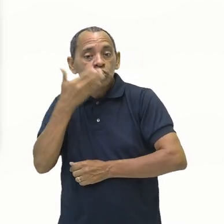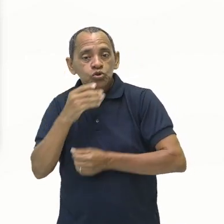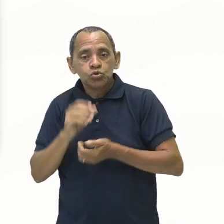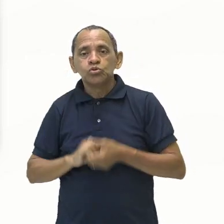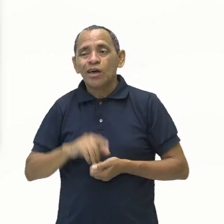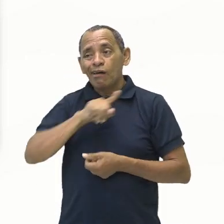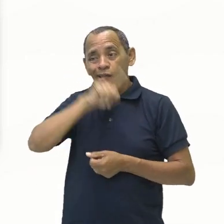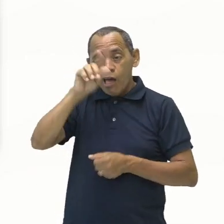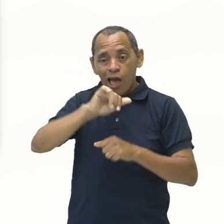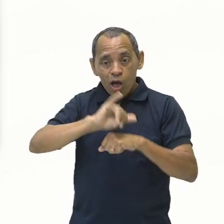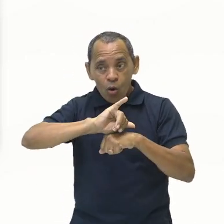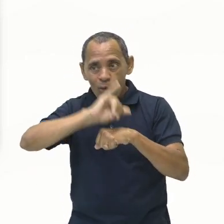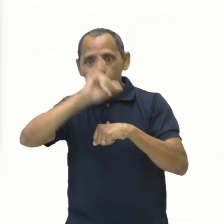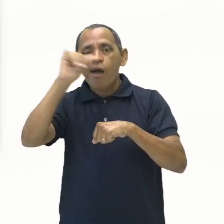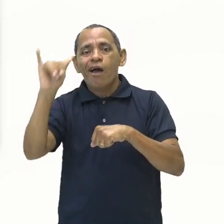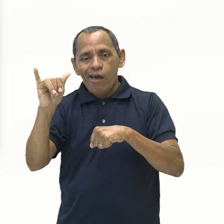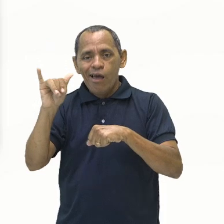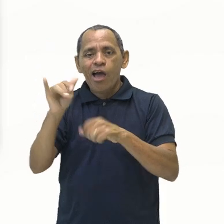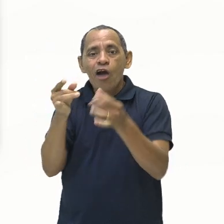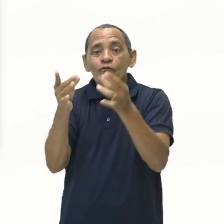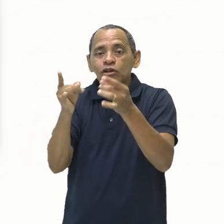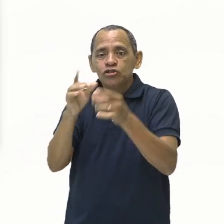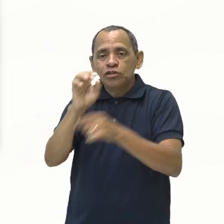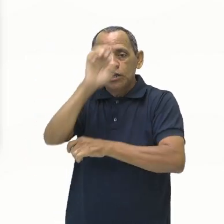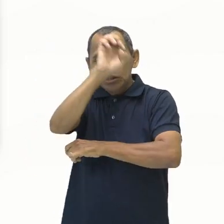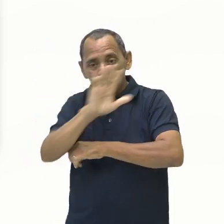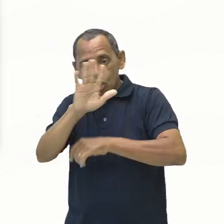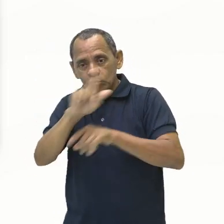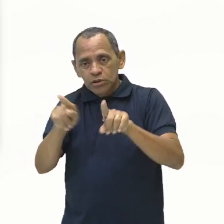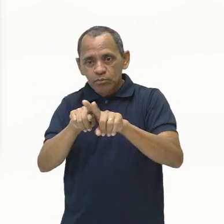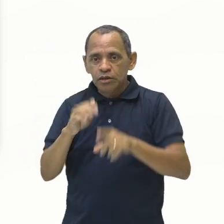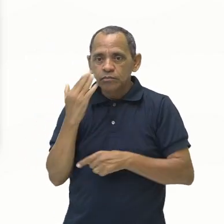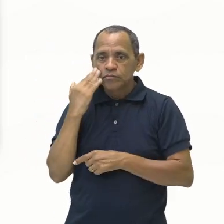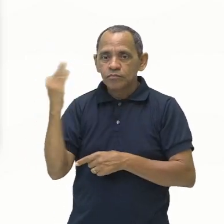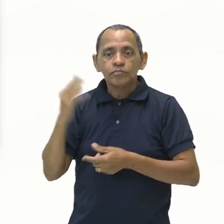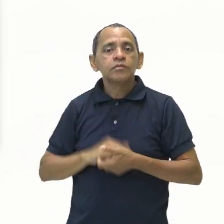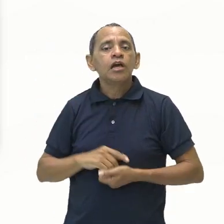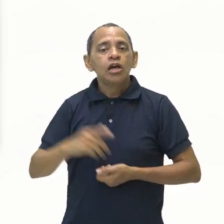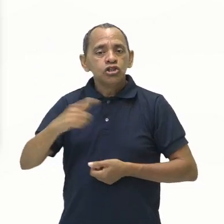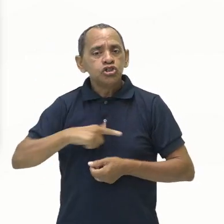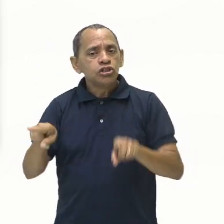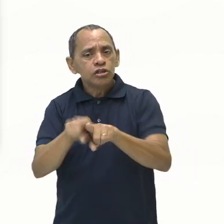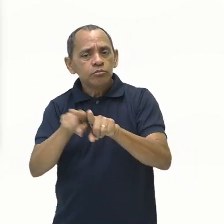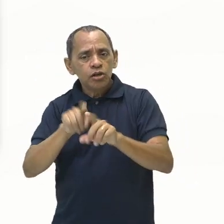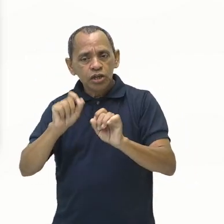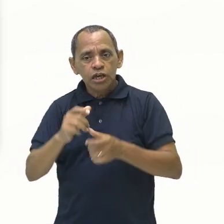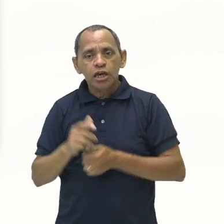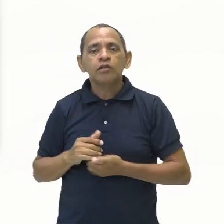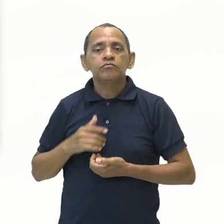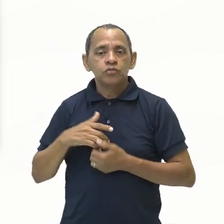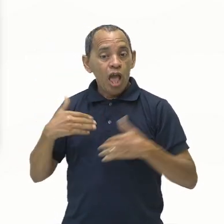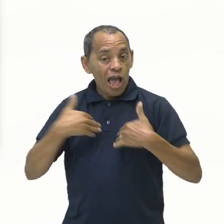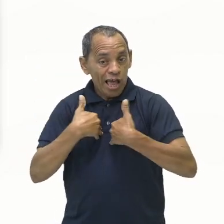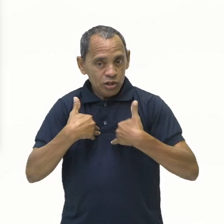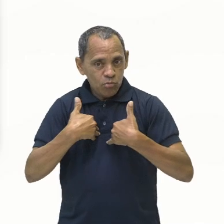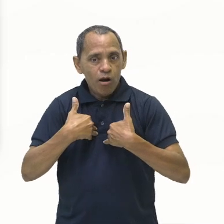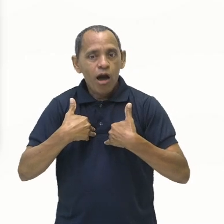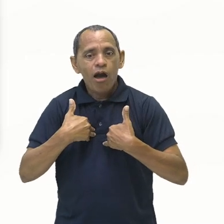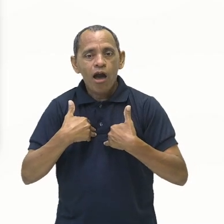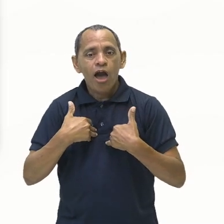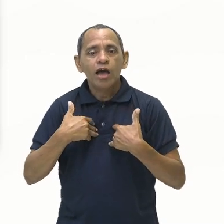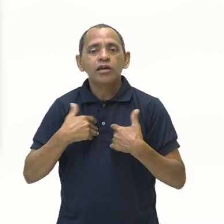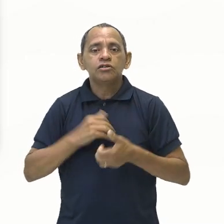Europa. Aqui nessa parte, vocês podem observar aqui animais de tração, que era justamente para fazer o transporte de cana